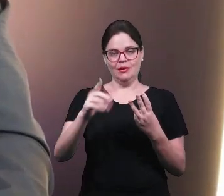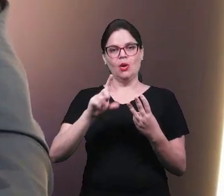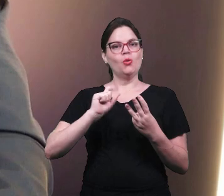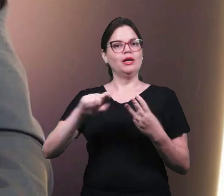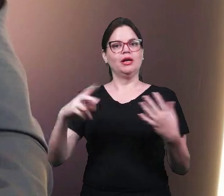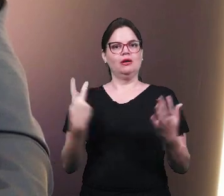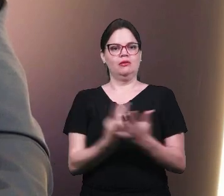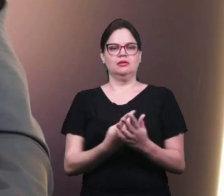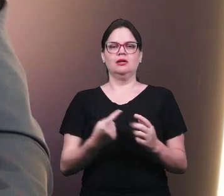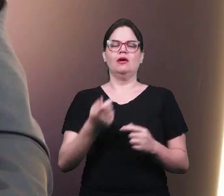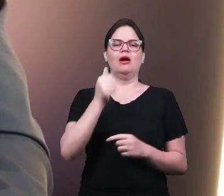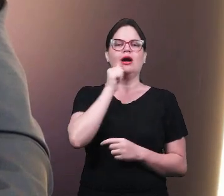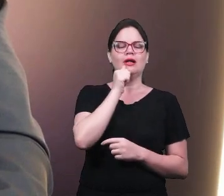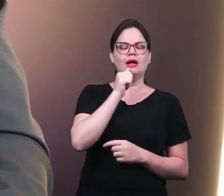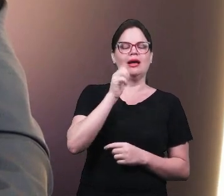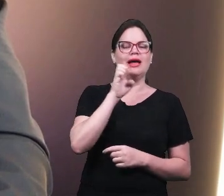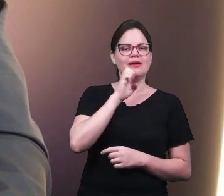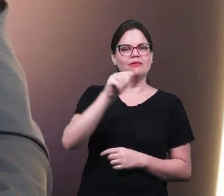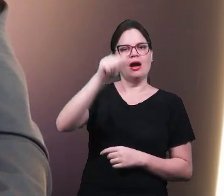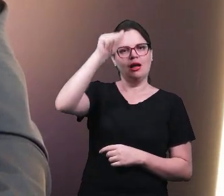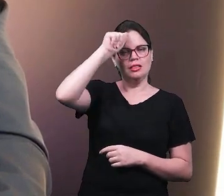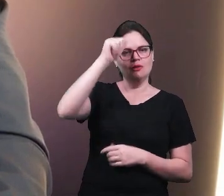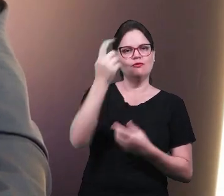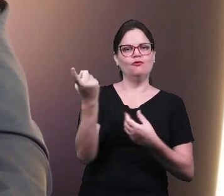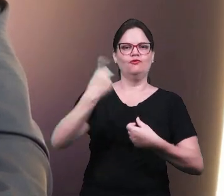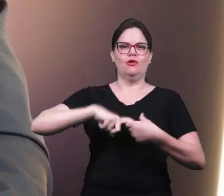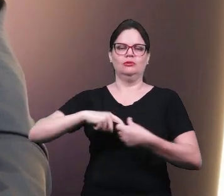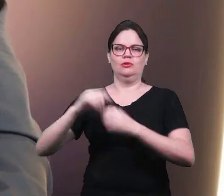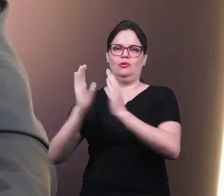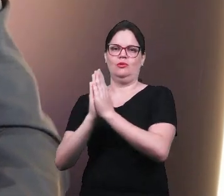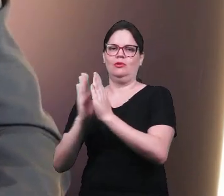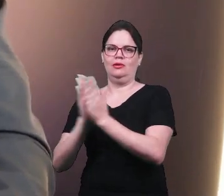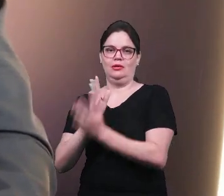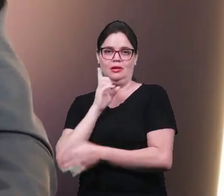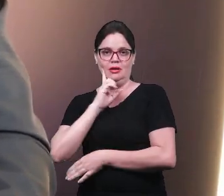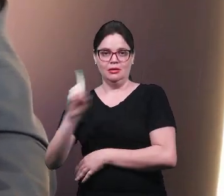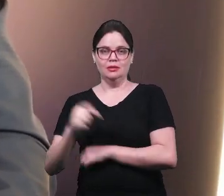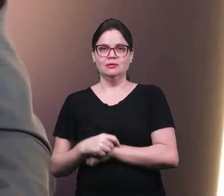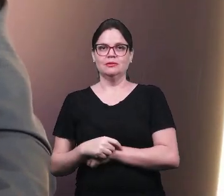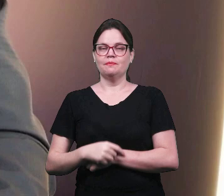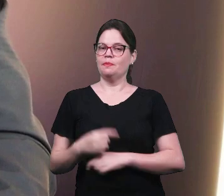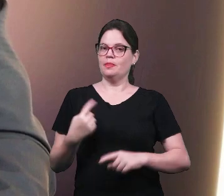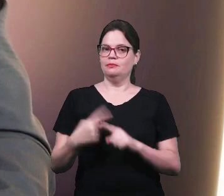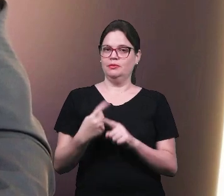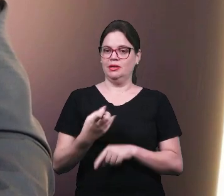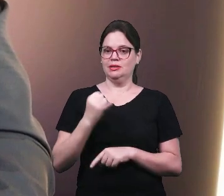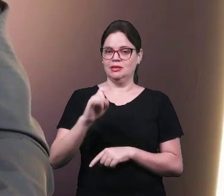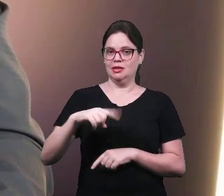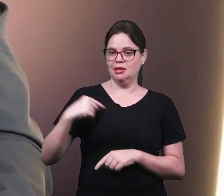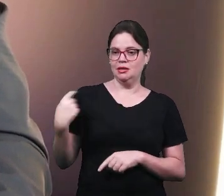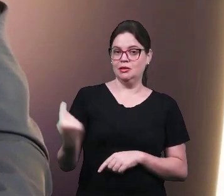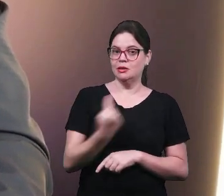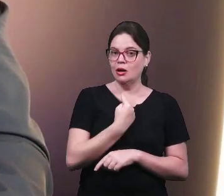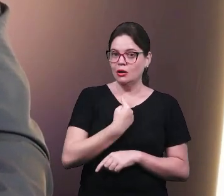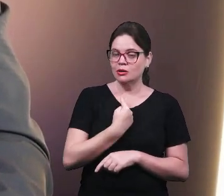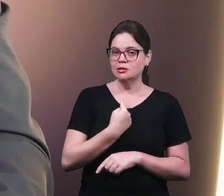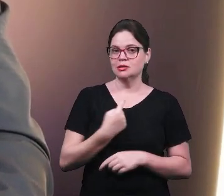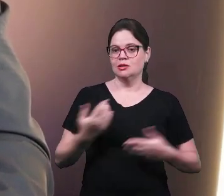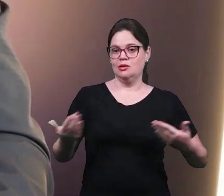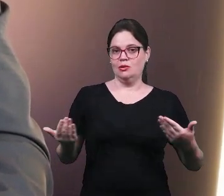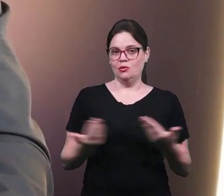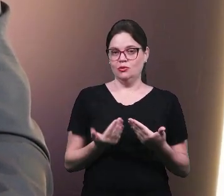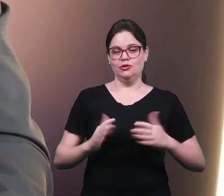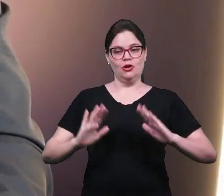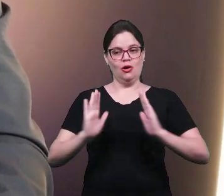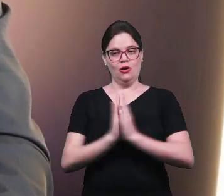homem que começa a invocar o nome de Deus, como você disse, e anda com Deus, o resultado é aquilo que a igreja está esperando